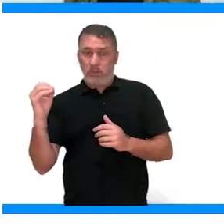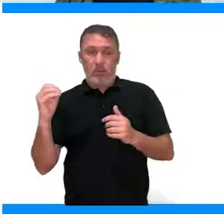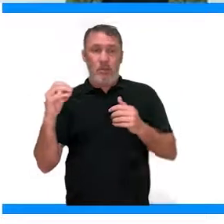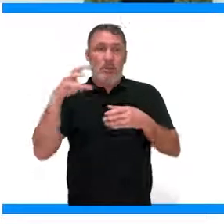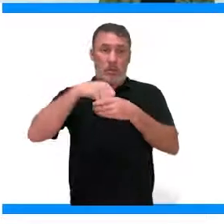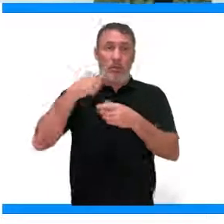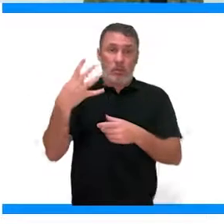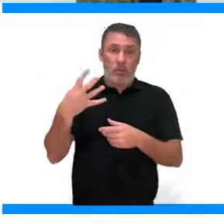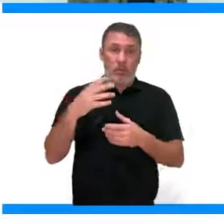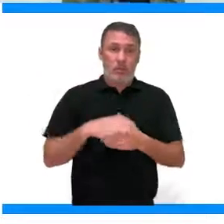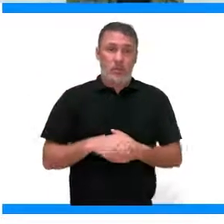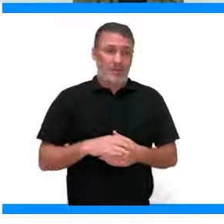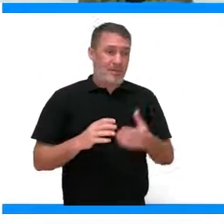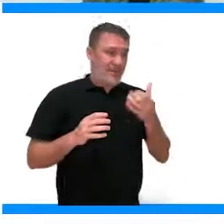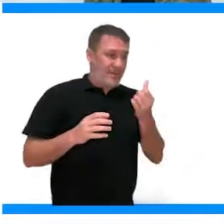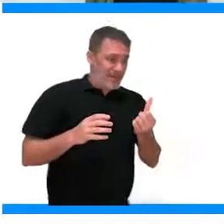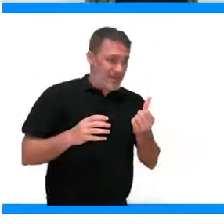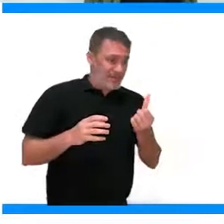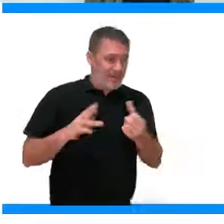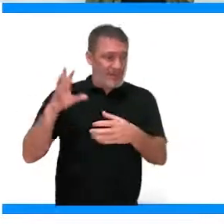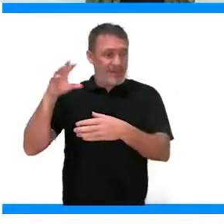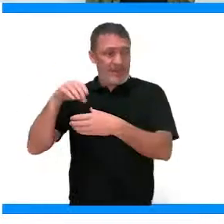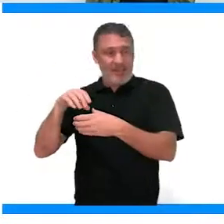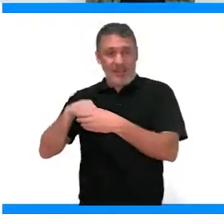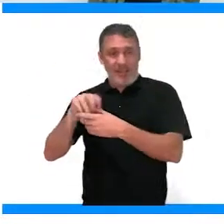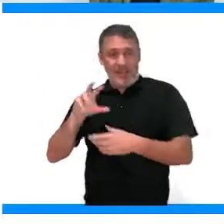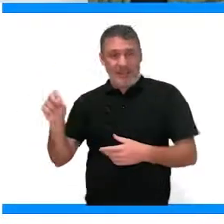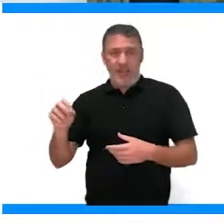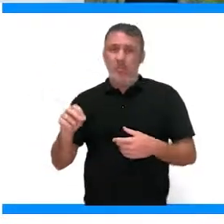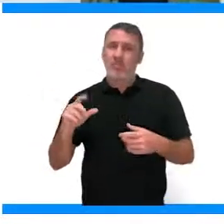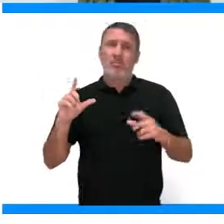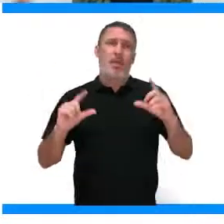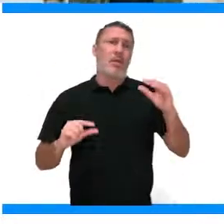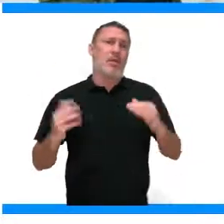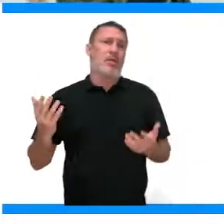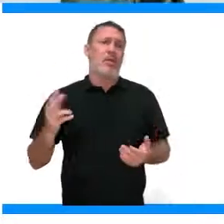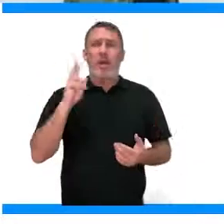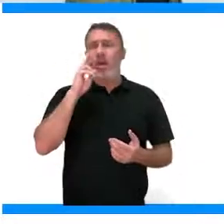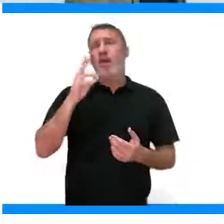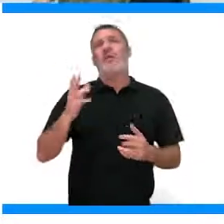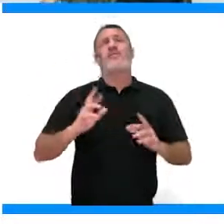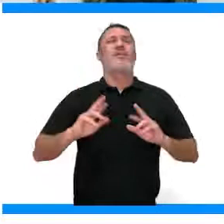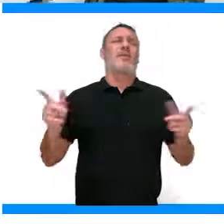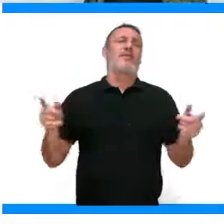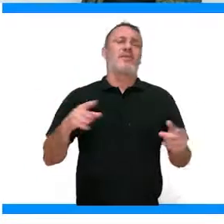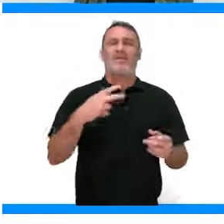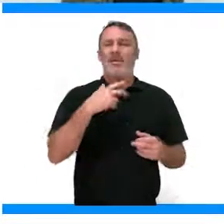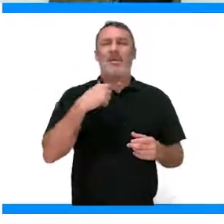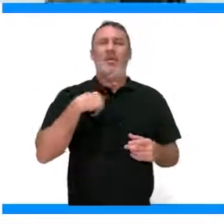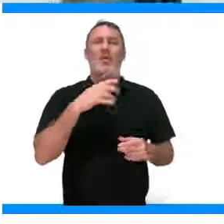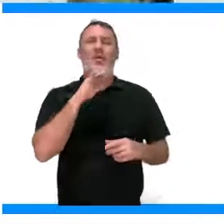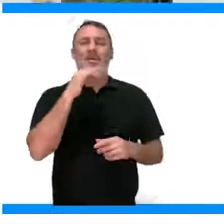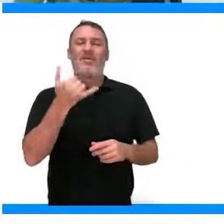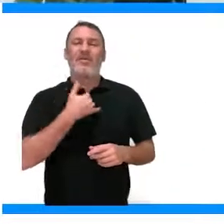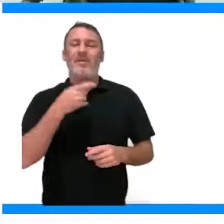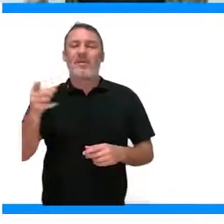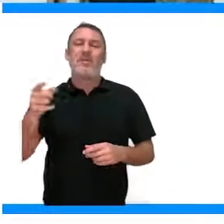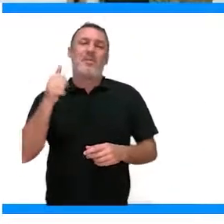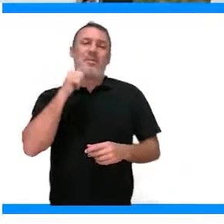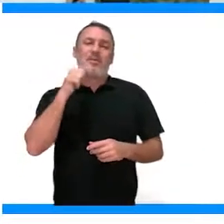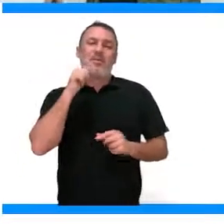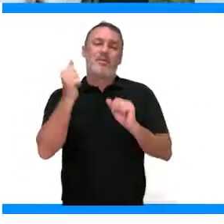do que 6 em 500. Você tem menos cara com fogo. Ah, eu sou ruim de matemática, igual falou aqui a minha diretora aqui de cena,